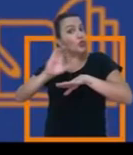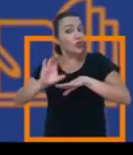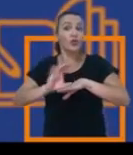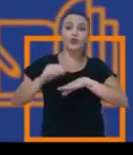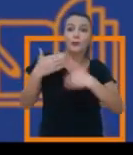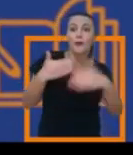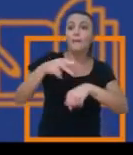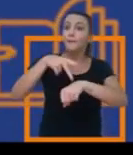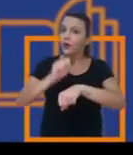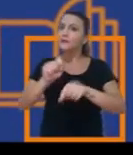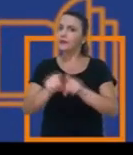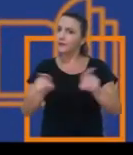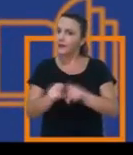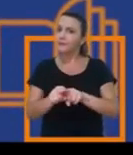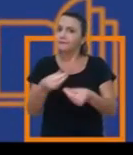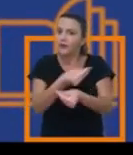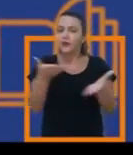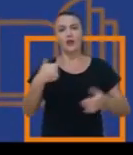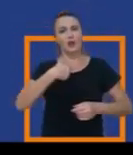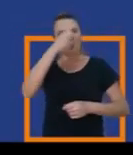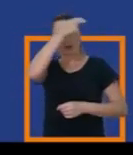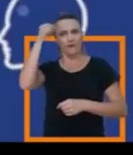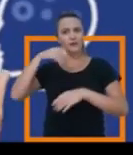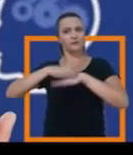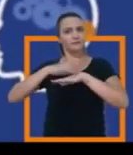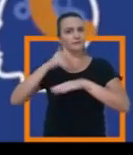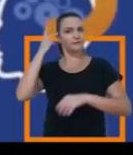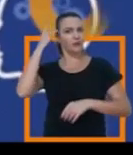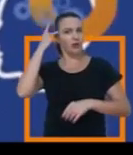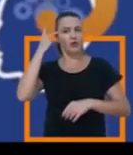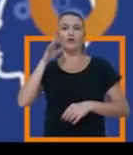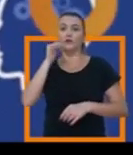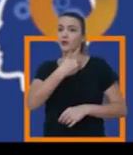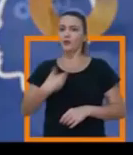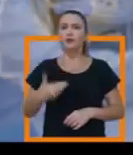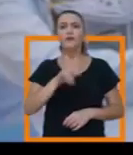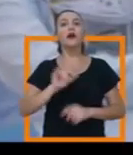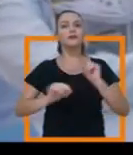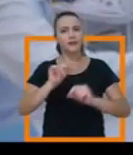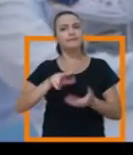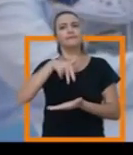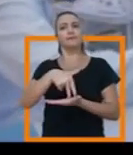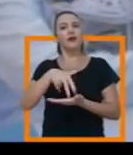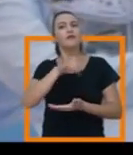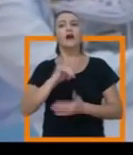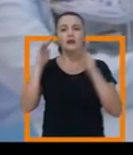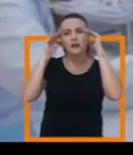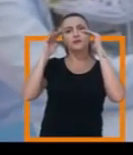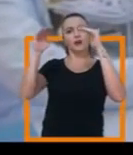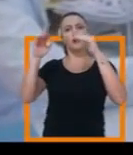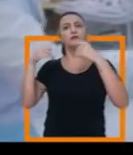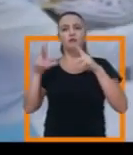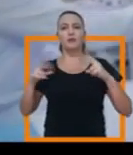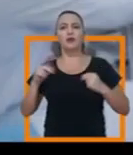Universidade Digital Municipal, com cursos de atualização e pós-graduação para eles. Comigo, prefeito de São Paulo,